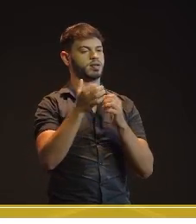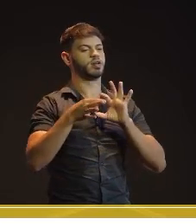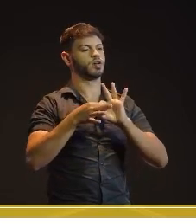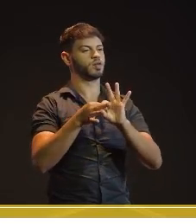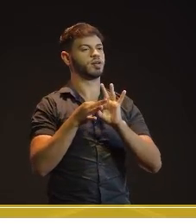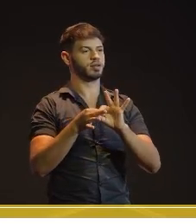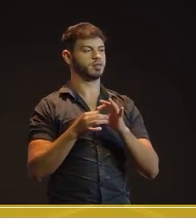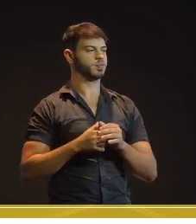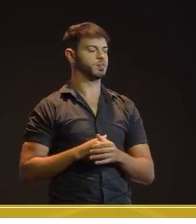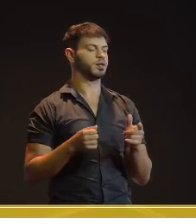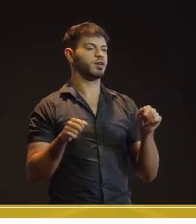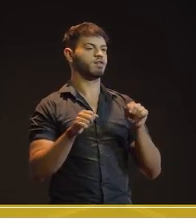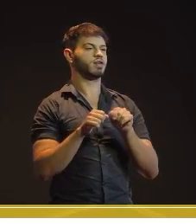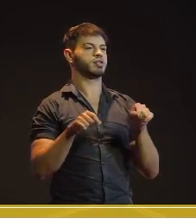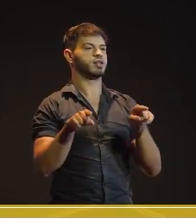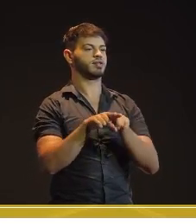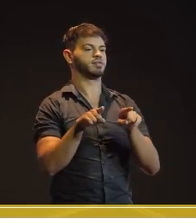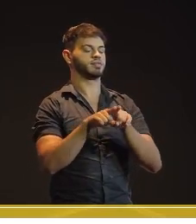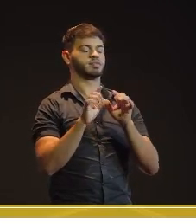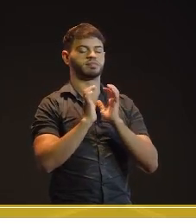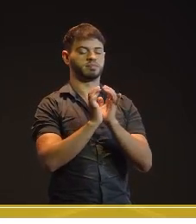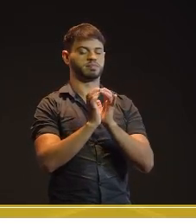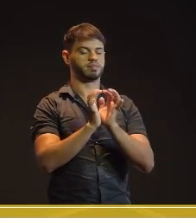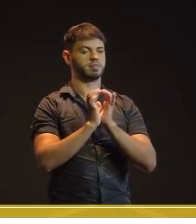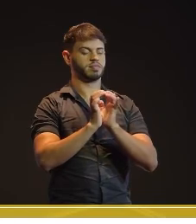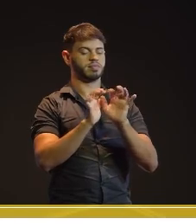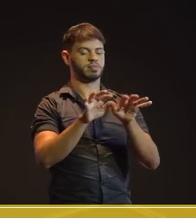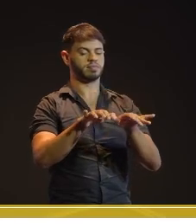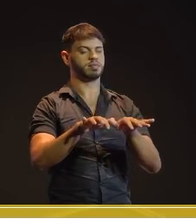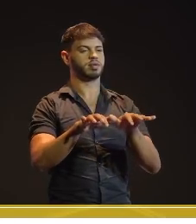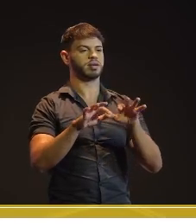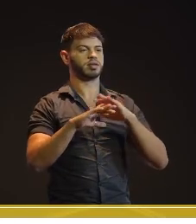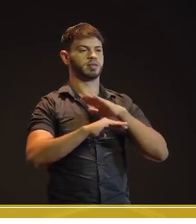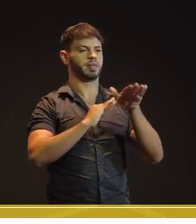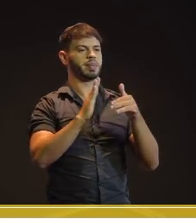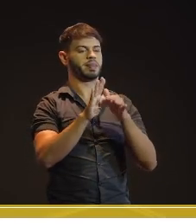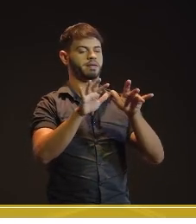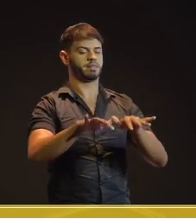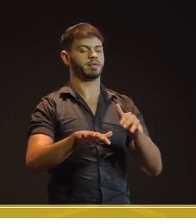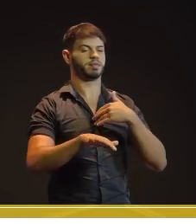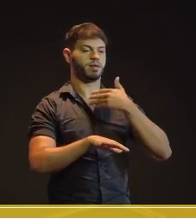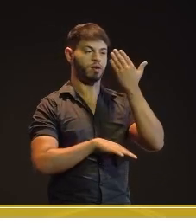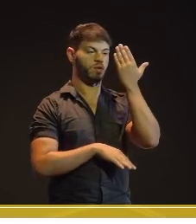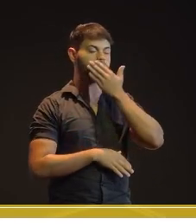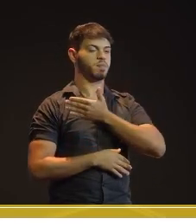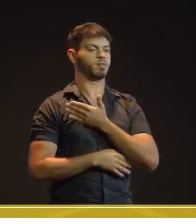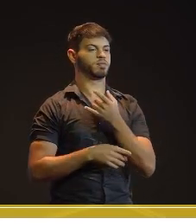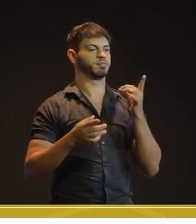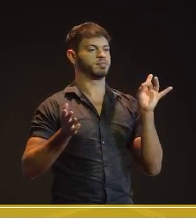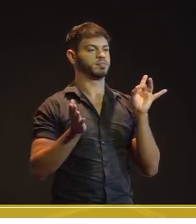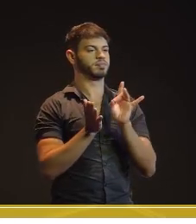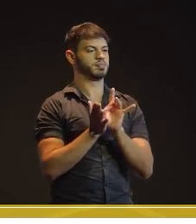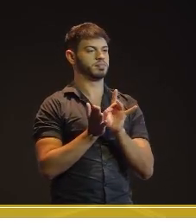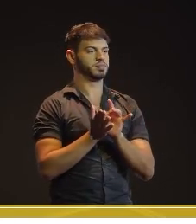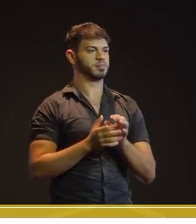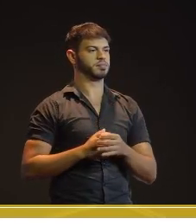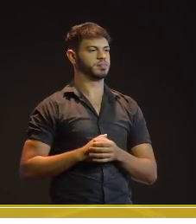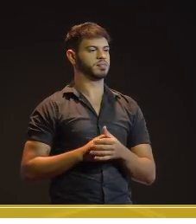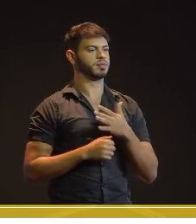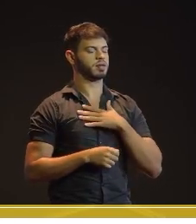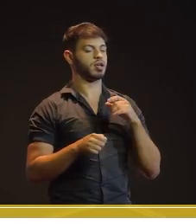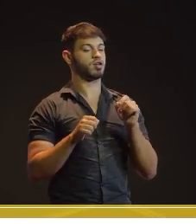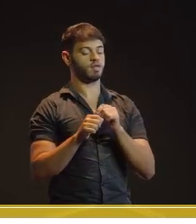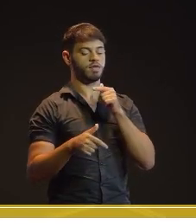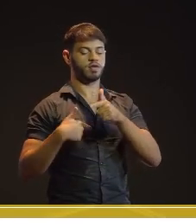MC4 da planta e fazendo tomografia computadorizada de todos, para eu comprovar para a fabricante de inversor que eu fiz